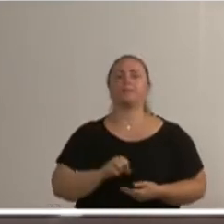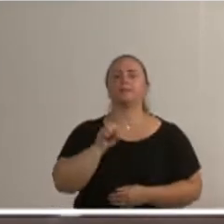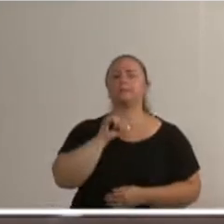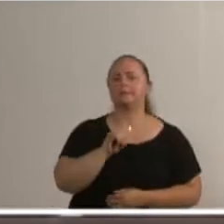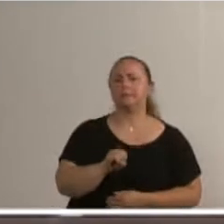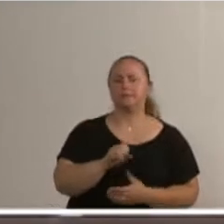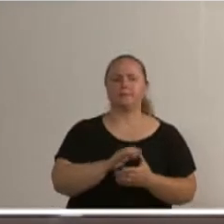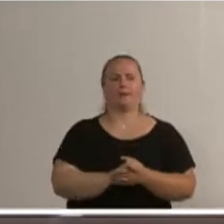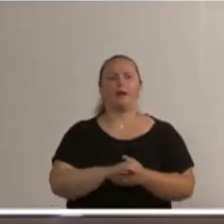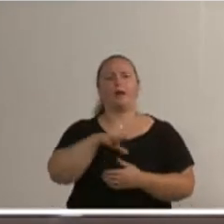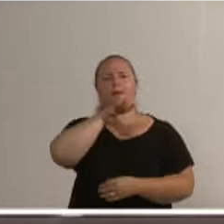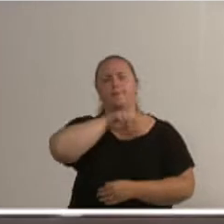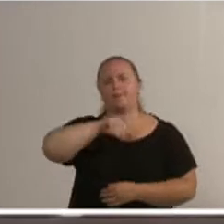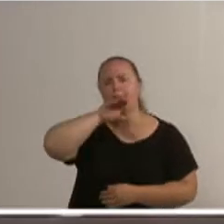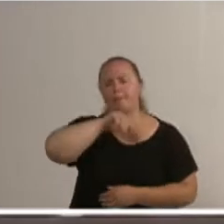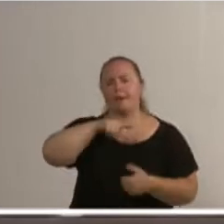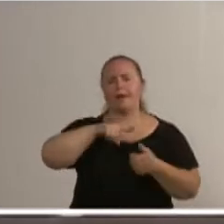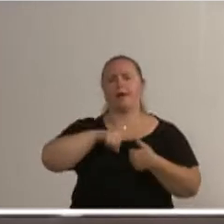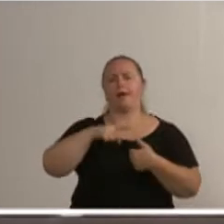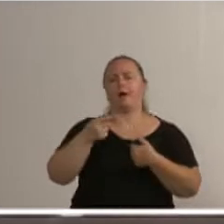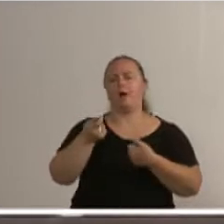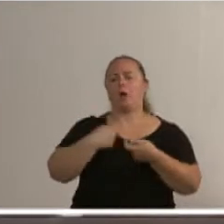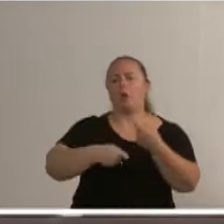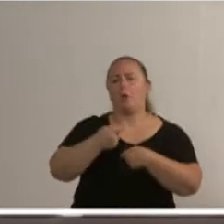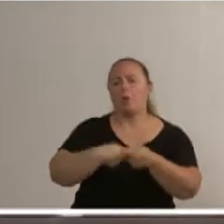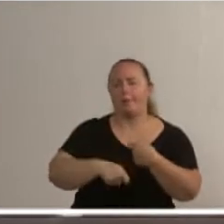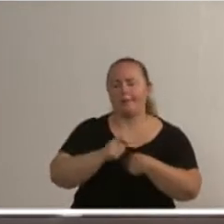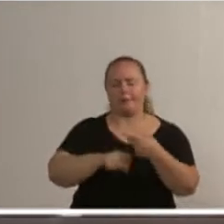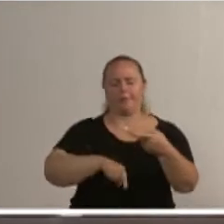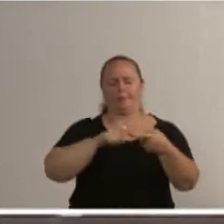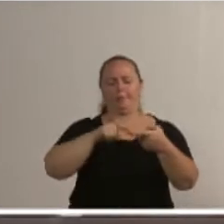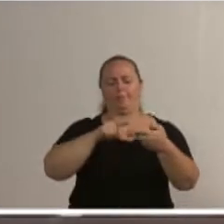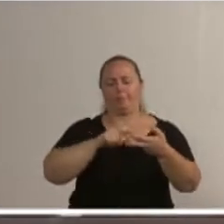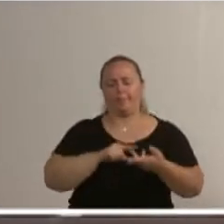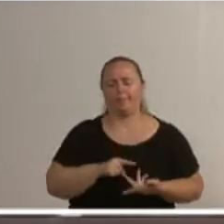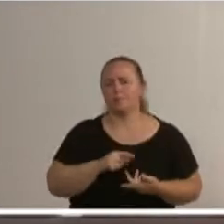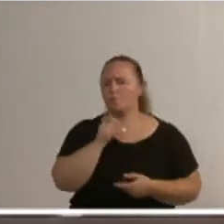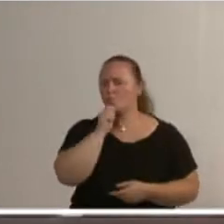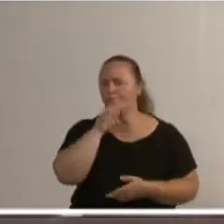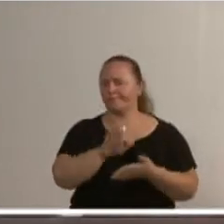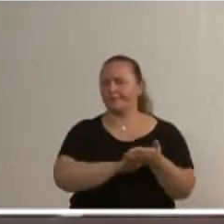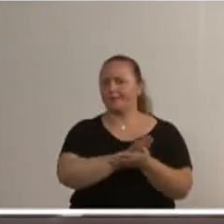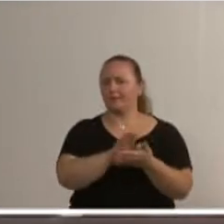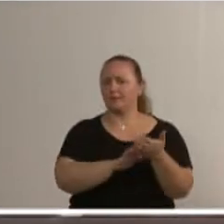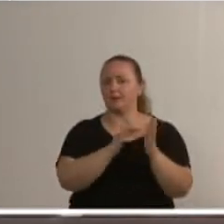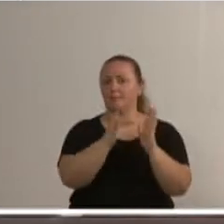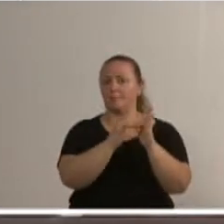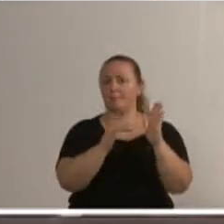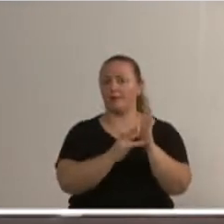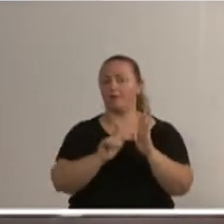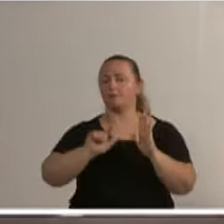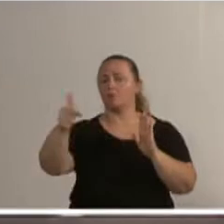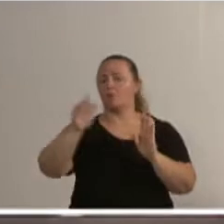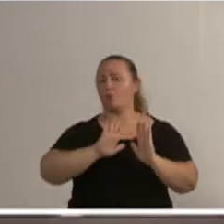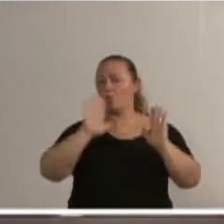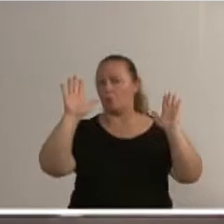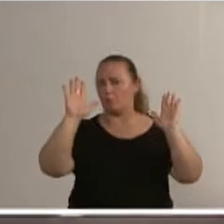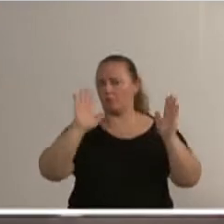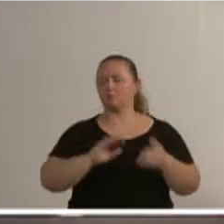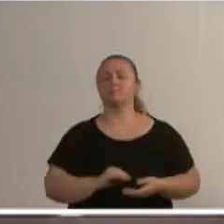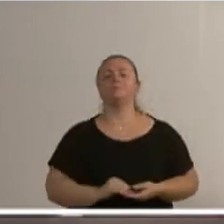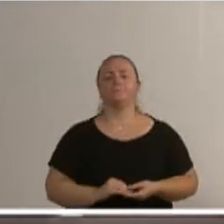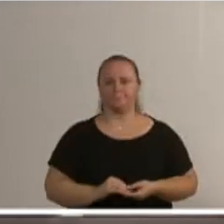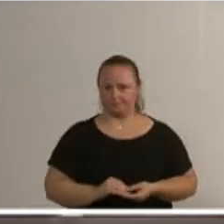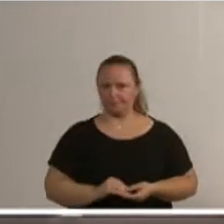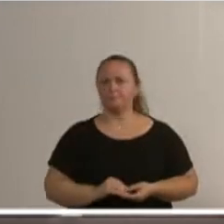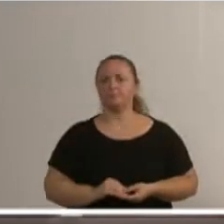em saída de cobrador ou coisa parecida, porque isso não existe, isso não está em pauta. O assunto é um só, abertura